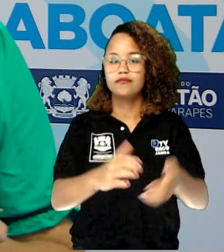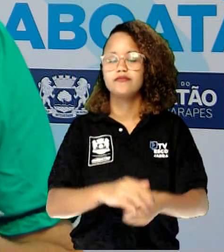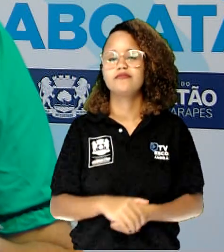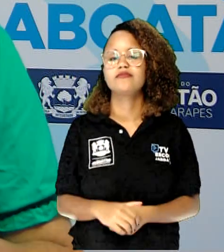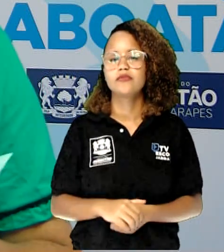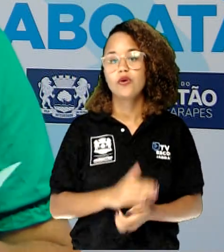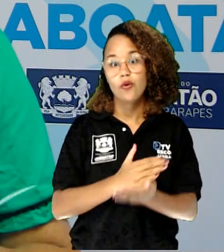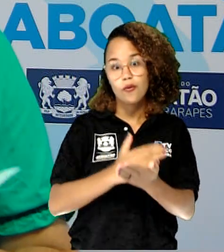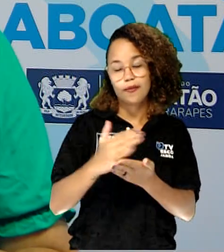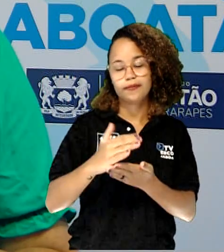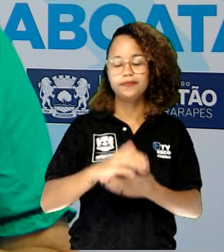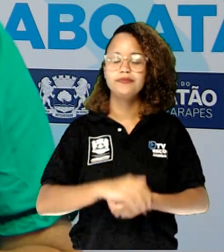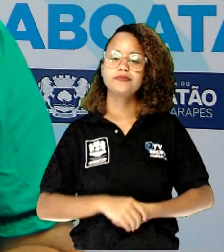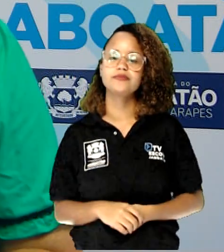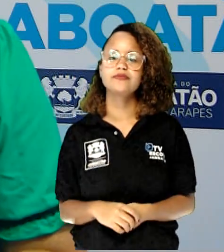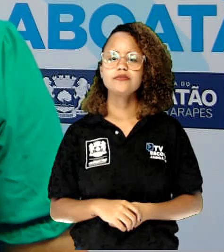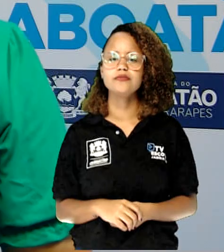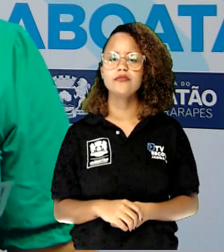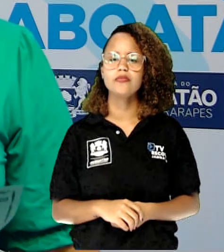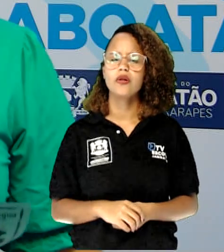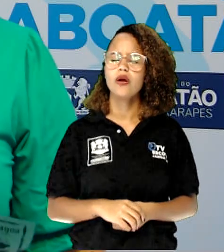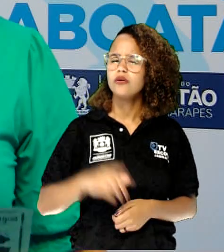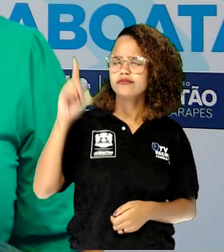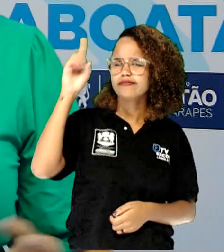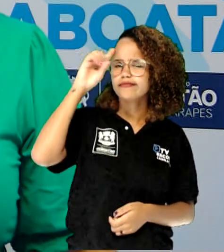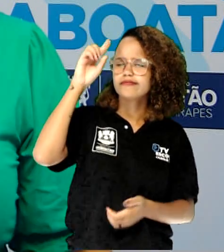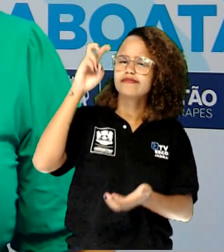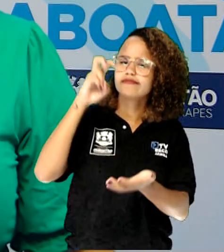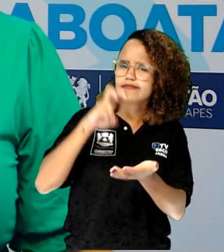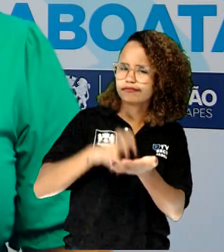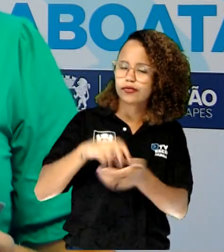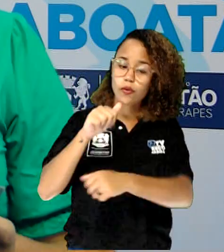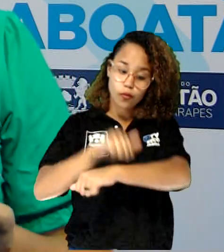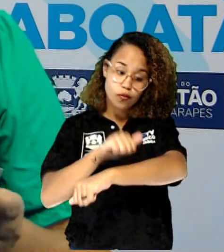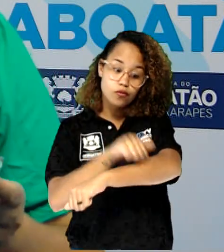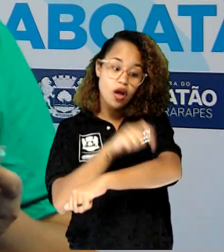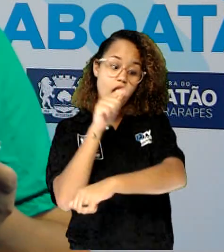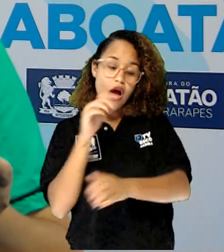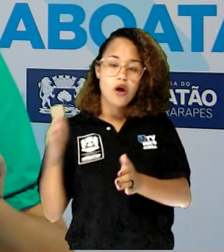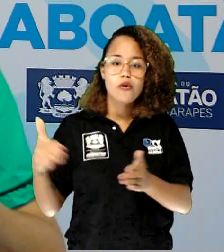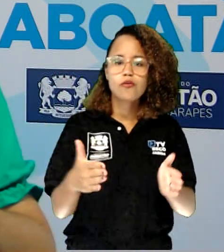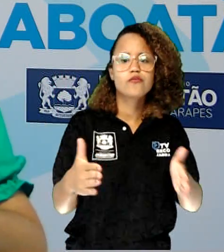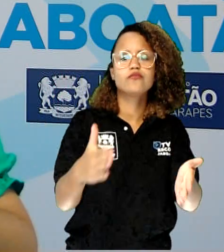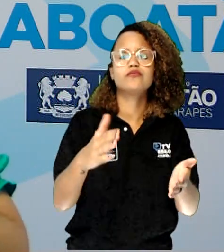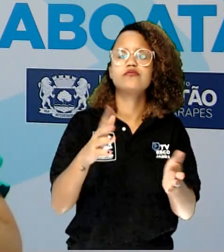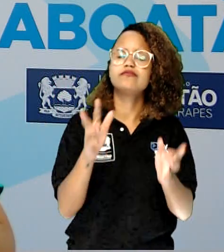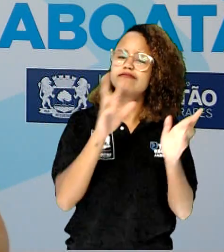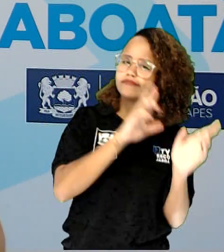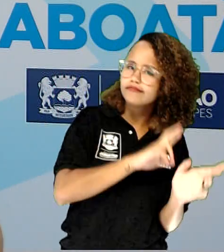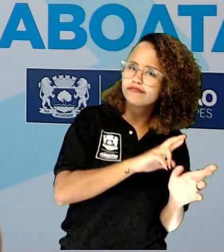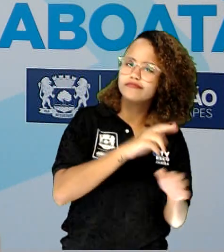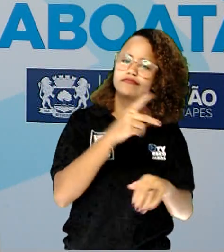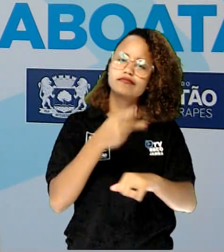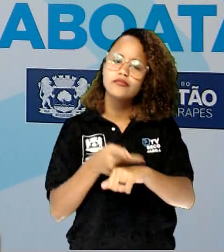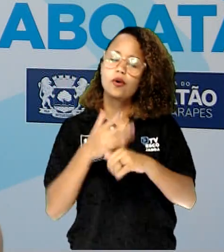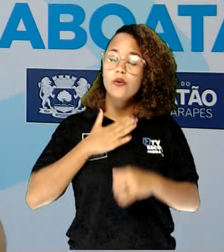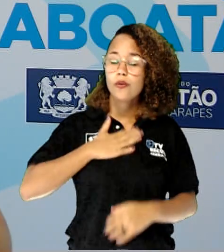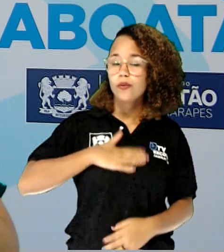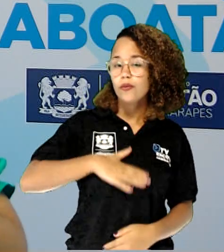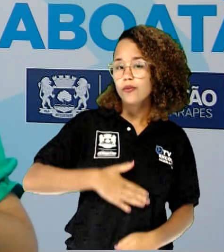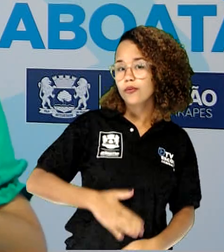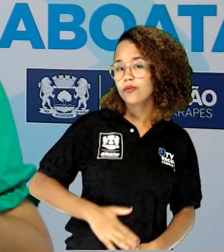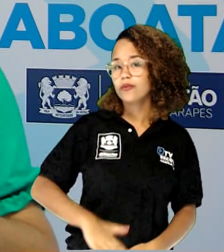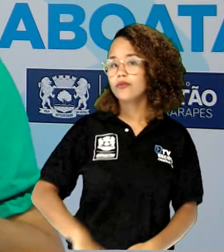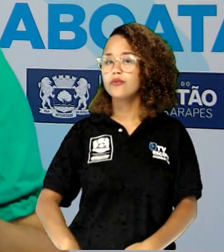ela começa assim. Certo dia de manhã, estava o sapo na lagoa, deitado na sua pedra, descansando um pouco à